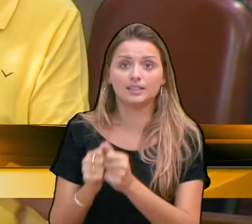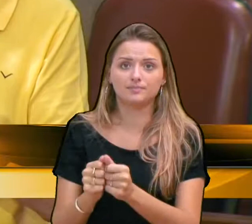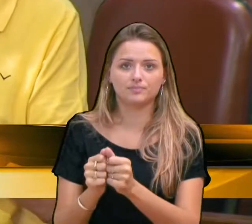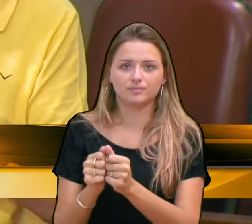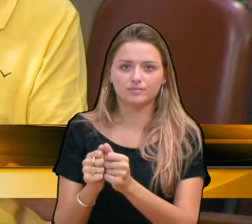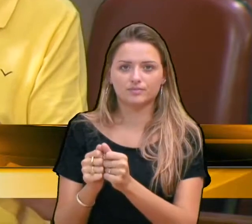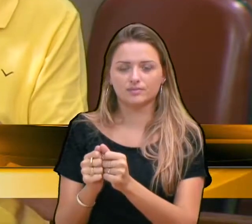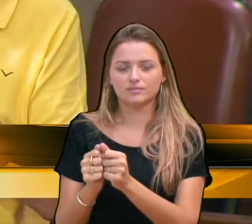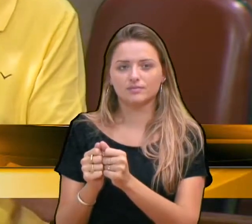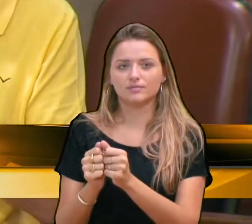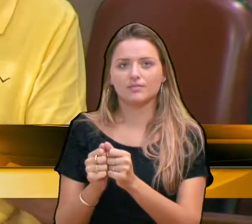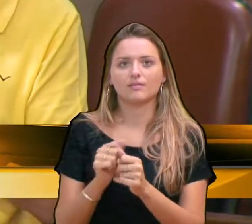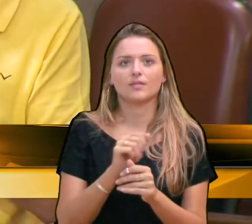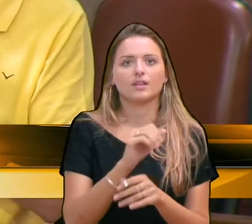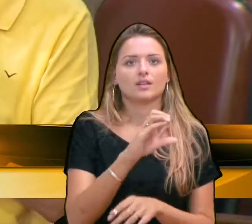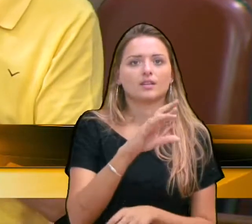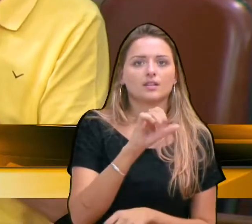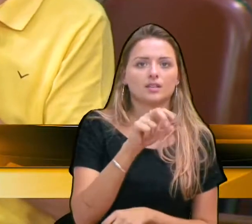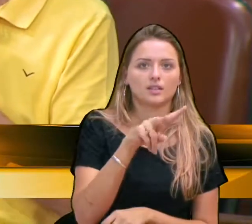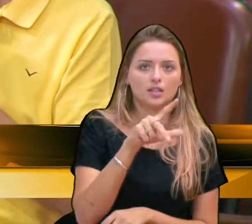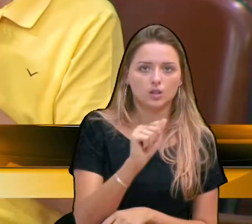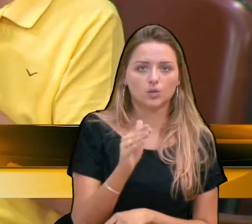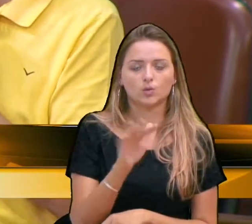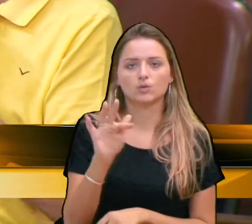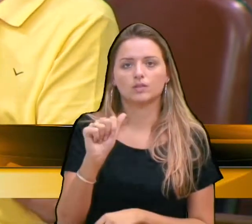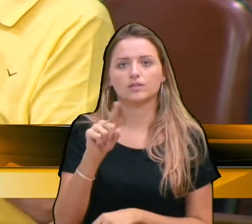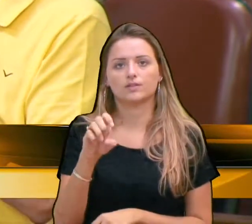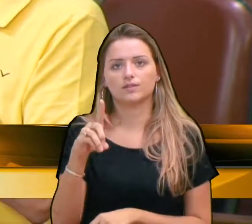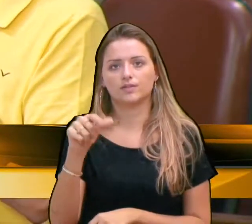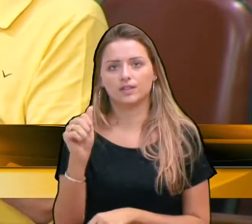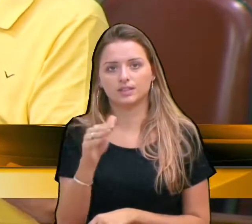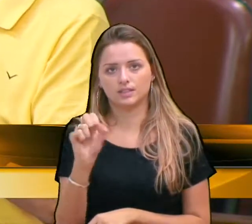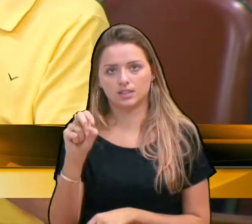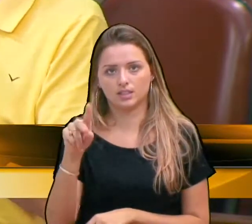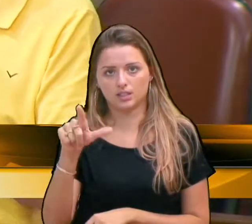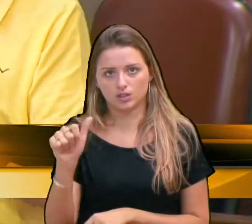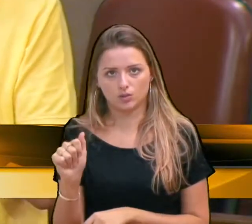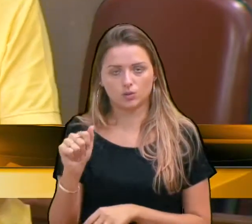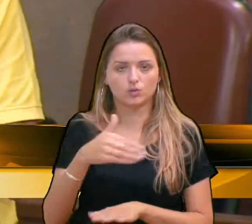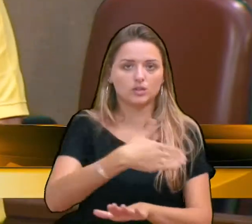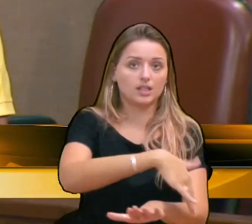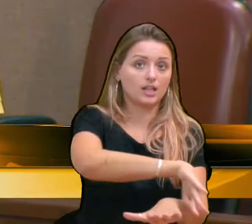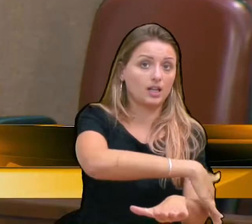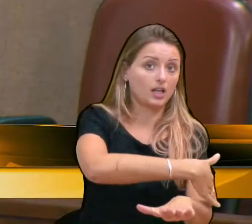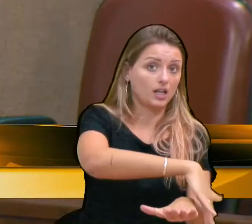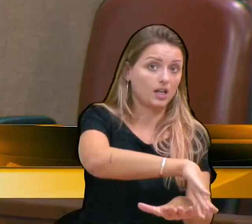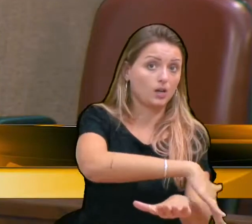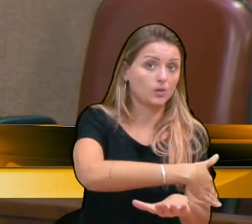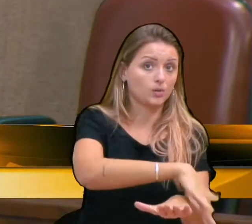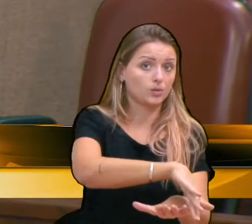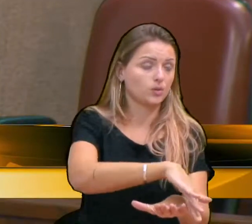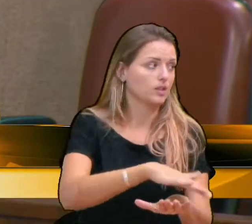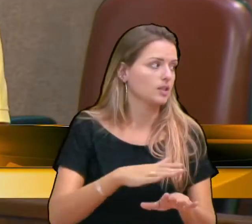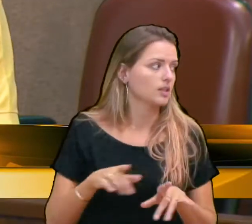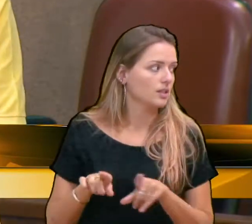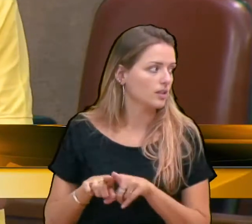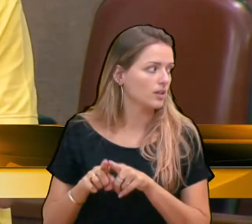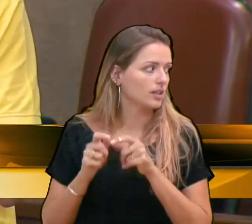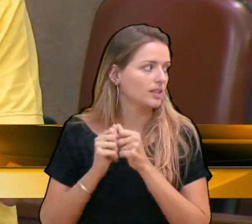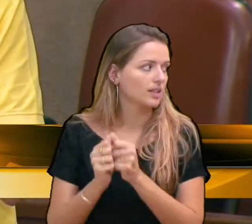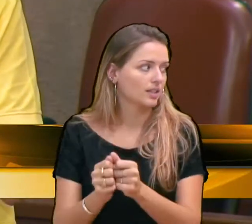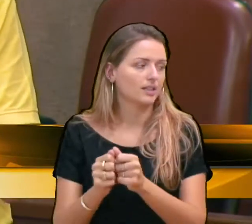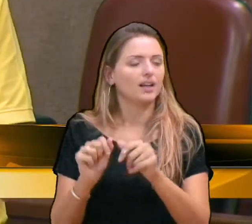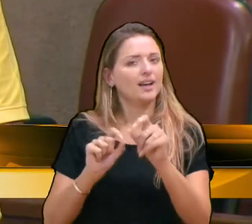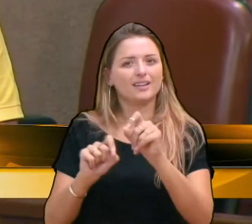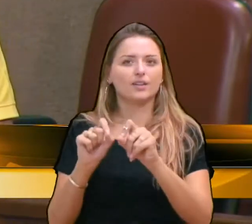Santa Lúcia, Fazenda Souza, Criúva, com a limpeza das calhas do asfalto. E aí um dos trechos que Vossa Excelência mostrou, deu para